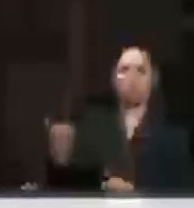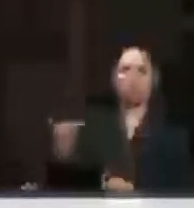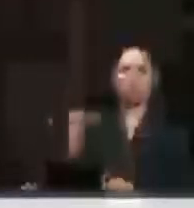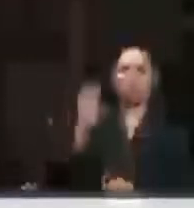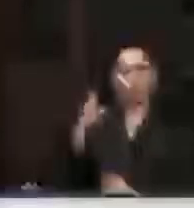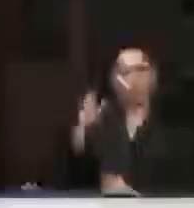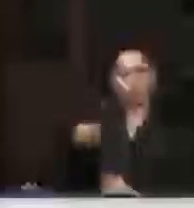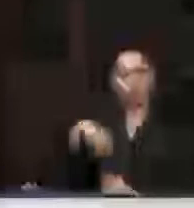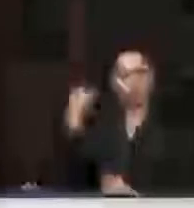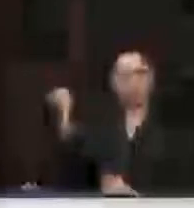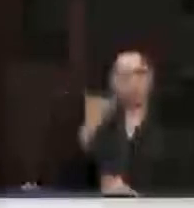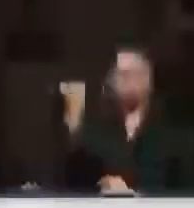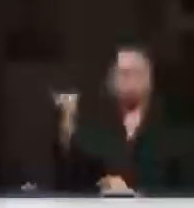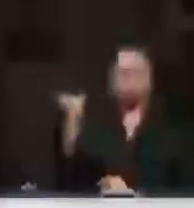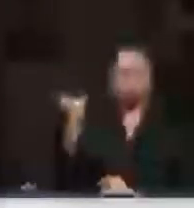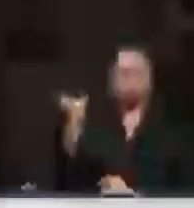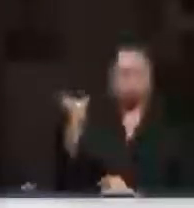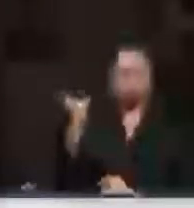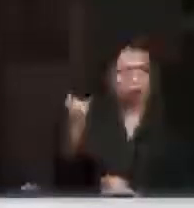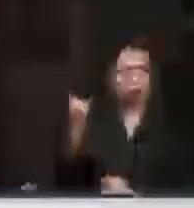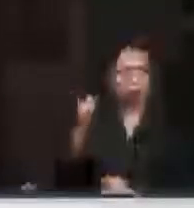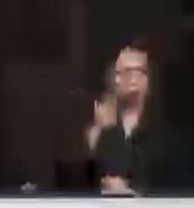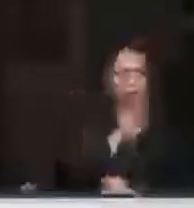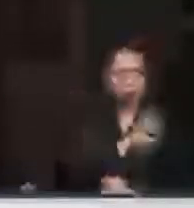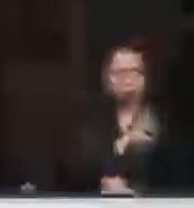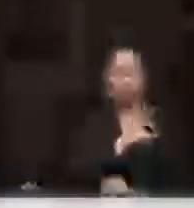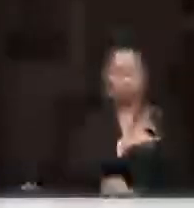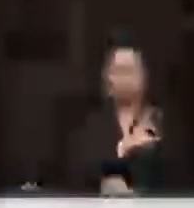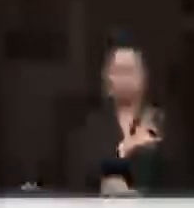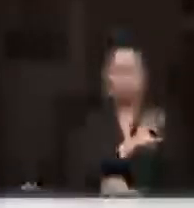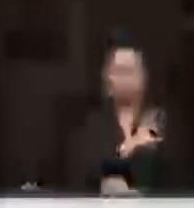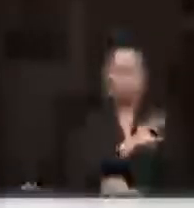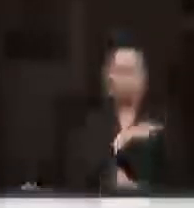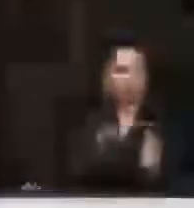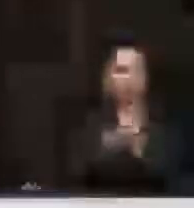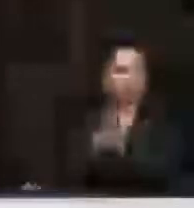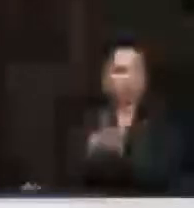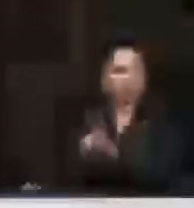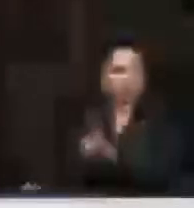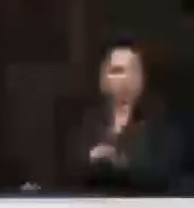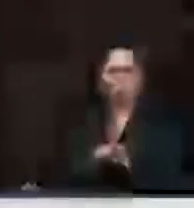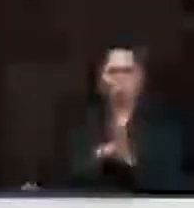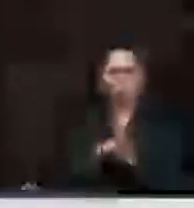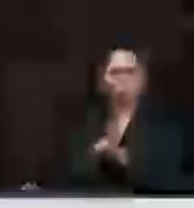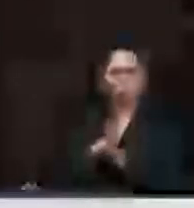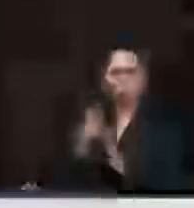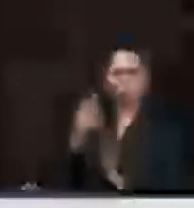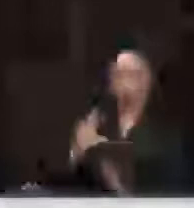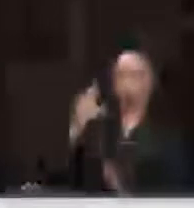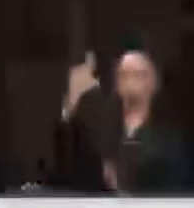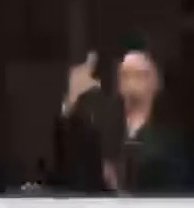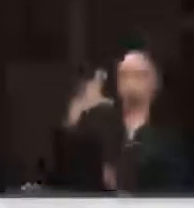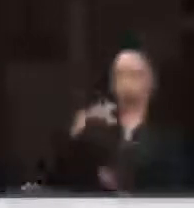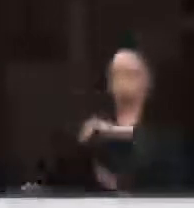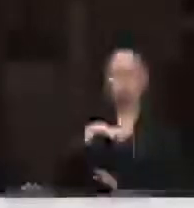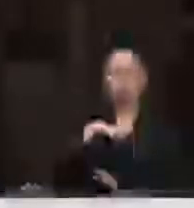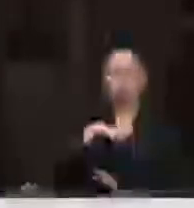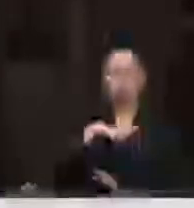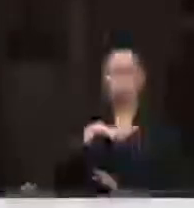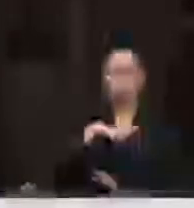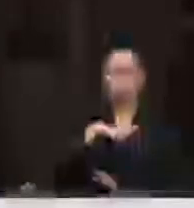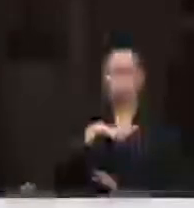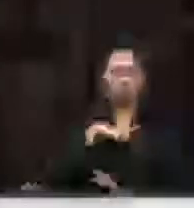preciso que a investigação tenha um grau de responsabilidade